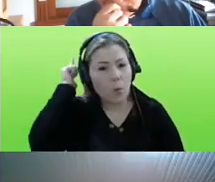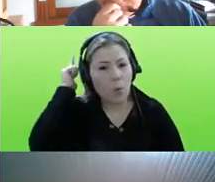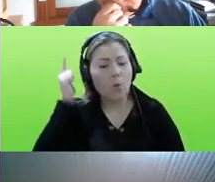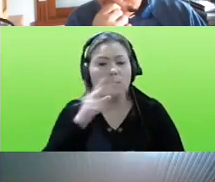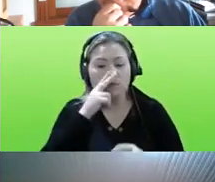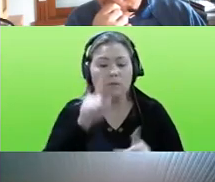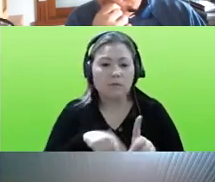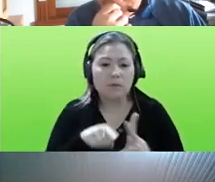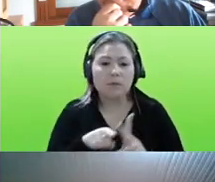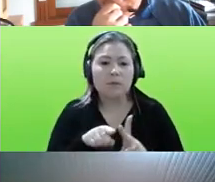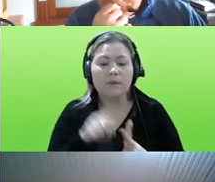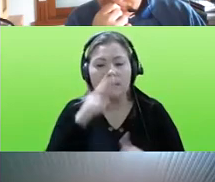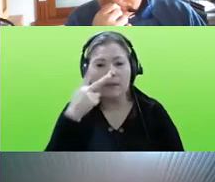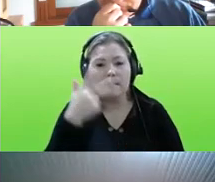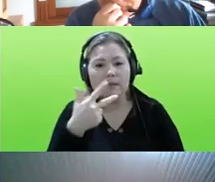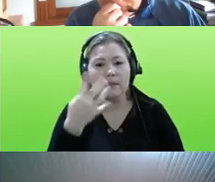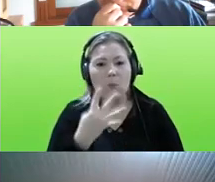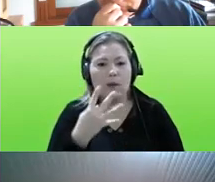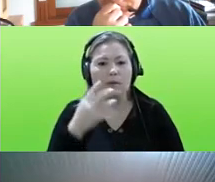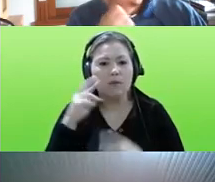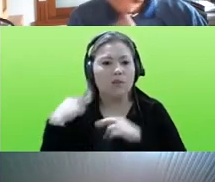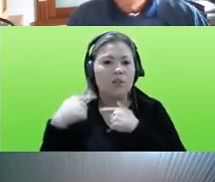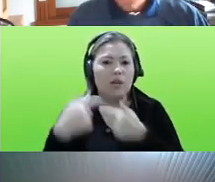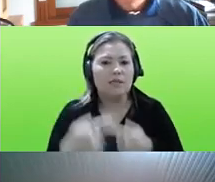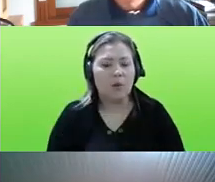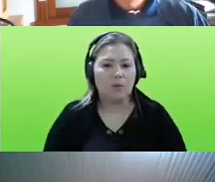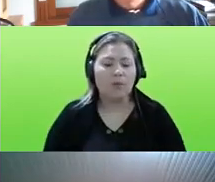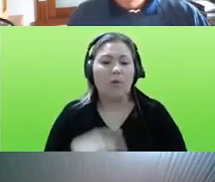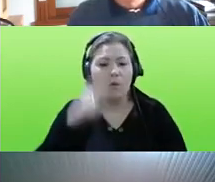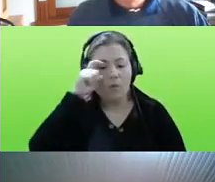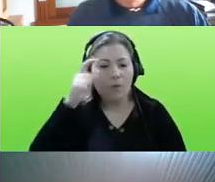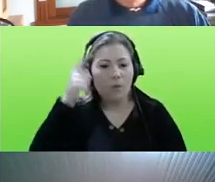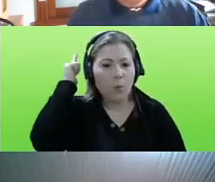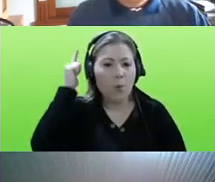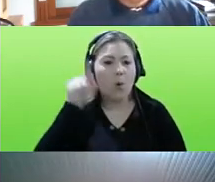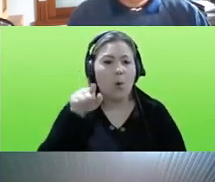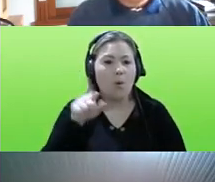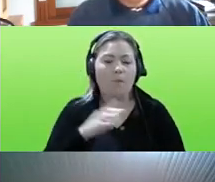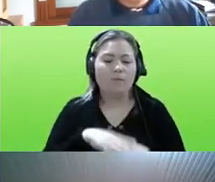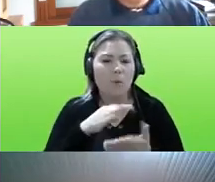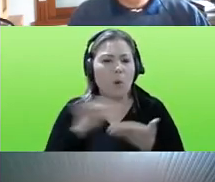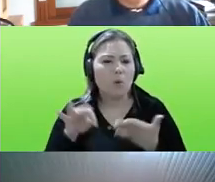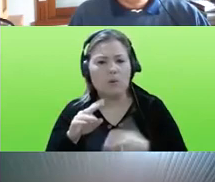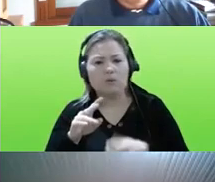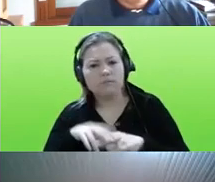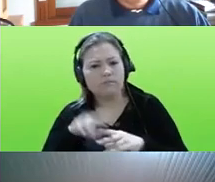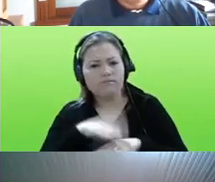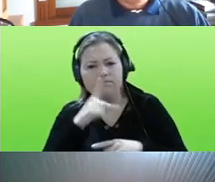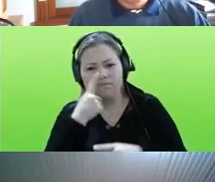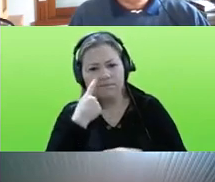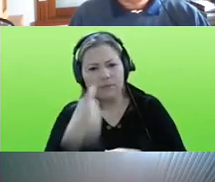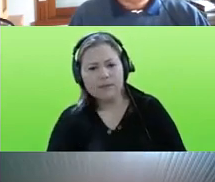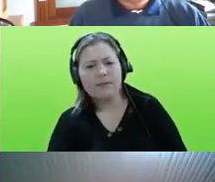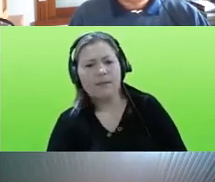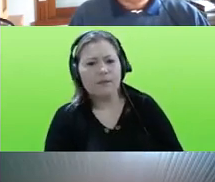partir da terceira e quarta gerações. Né? O Foucault foi um autor que teve uma interlocução interessante, né,